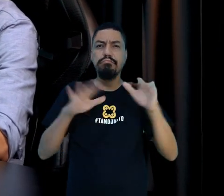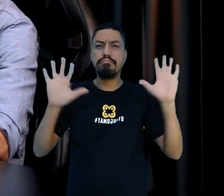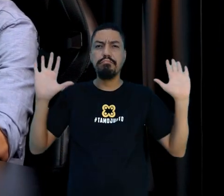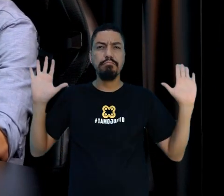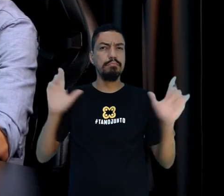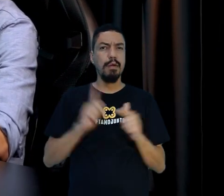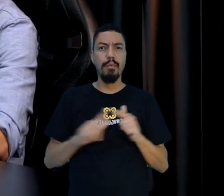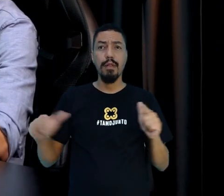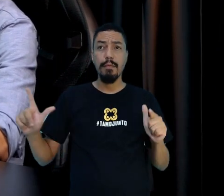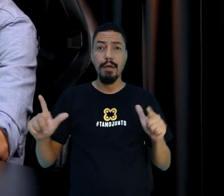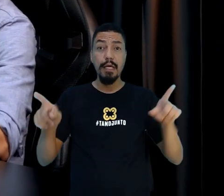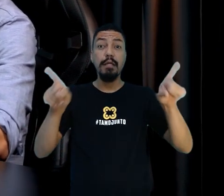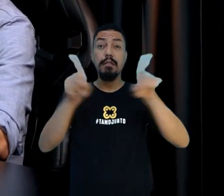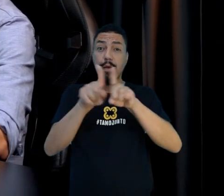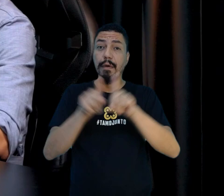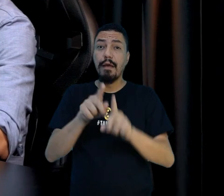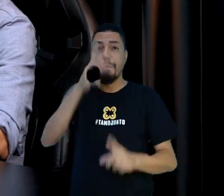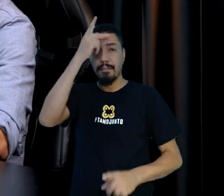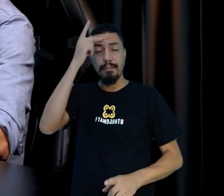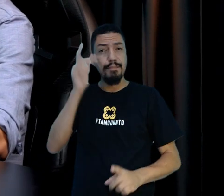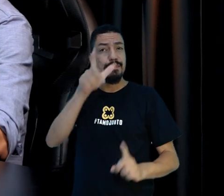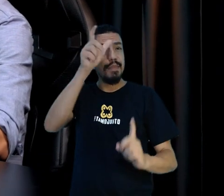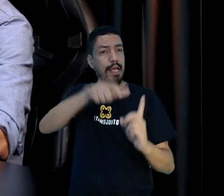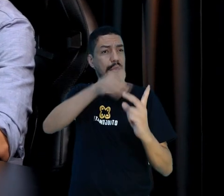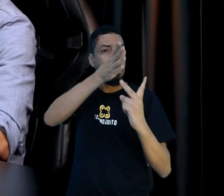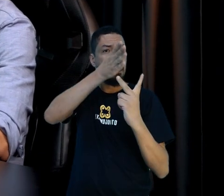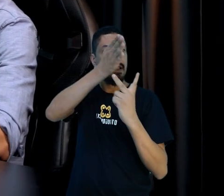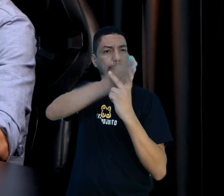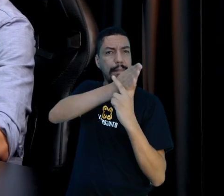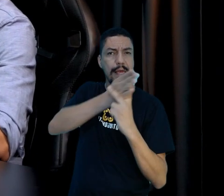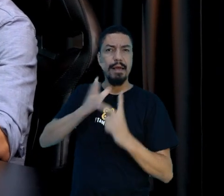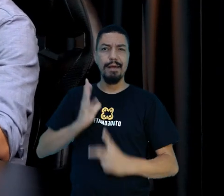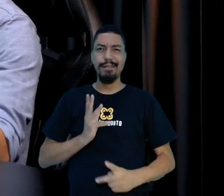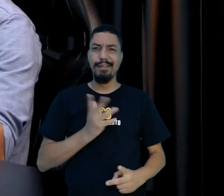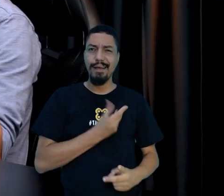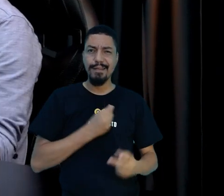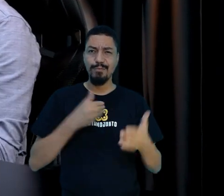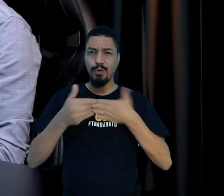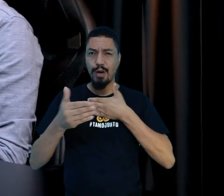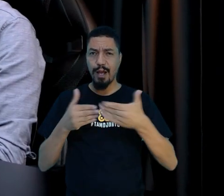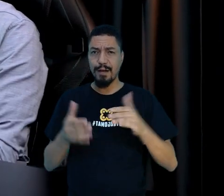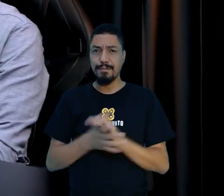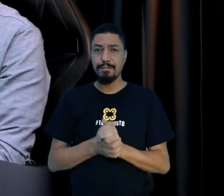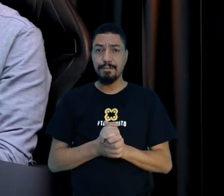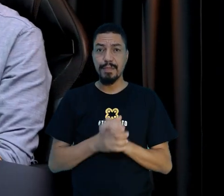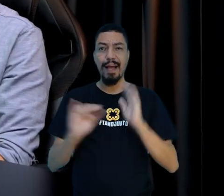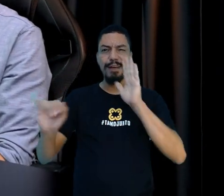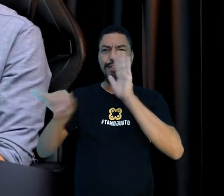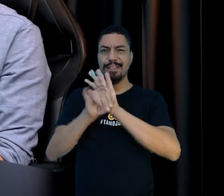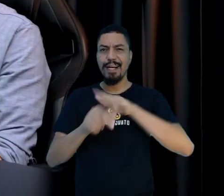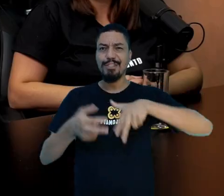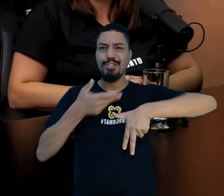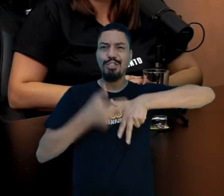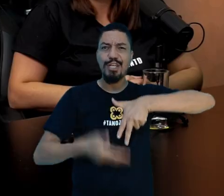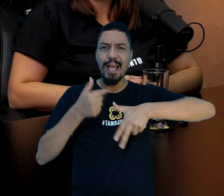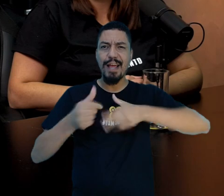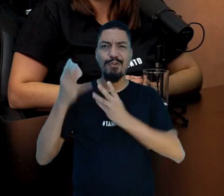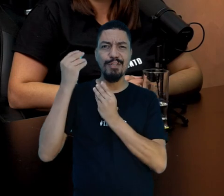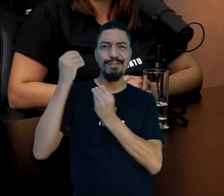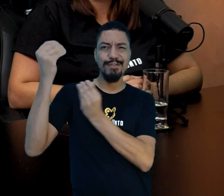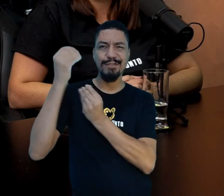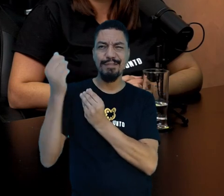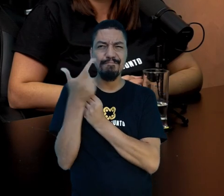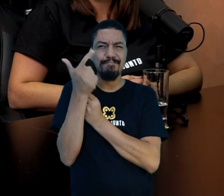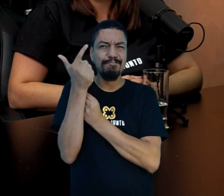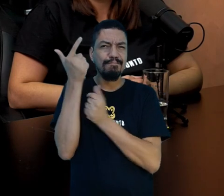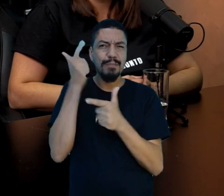questão, né? Perfeito. Então, inclusive por pessoas bissexuais, por pessoas trans, enfim, né? A identidade de gênero ou sexualidade ali não